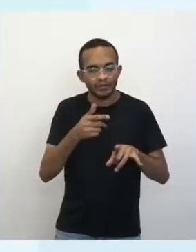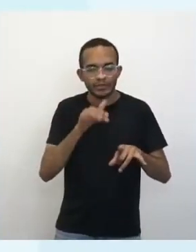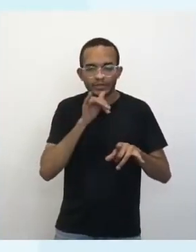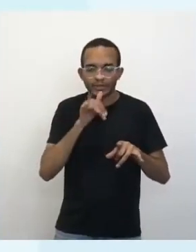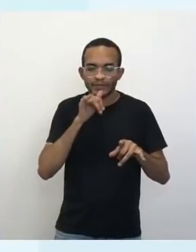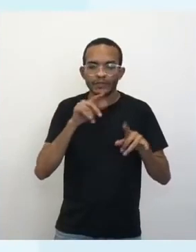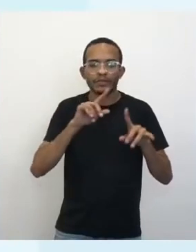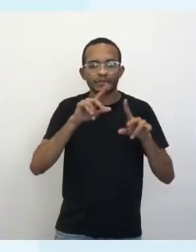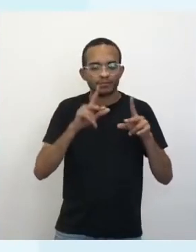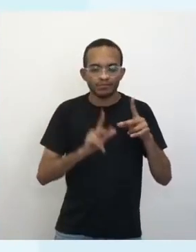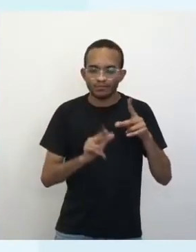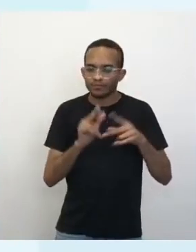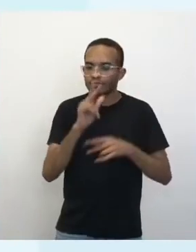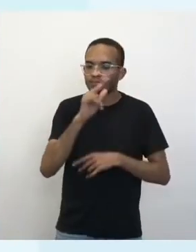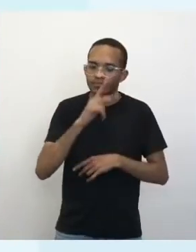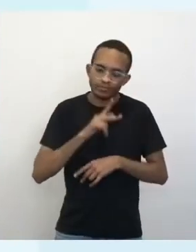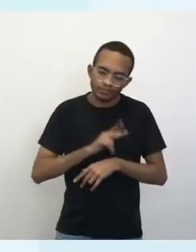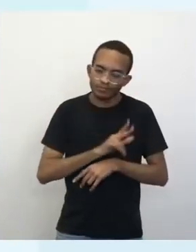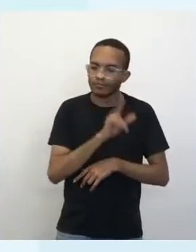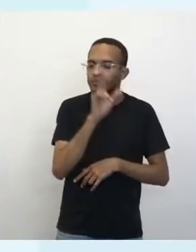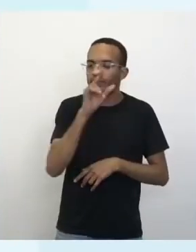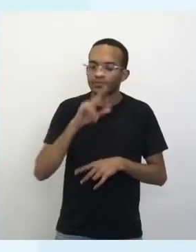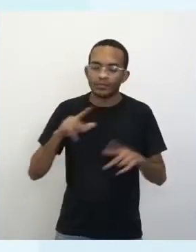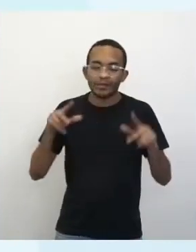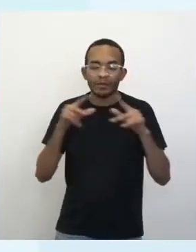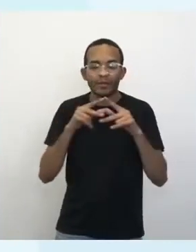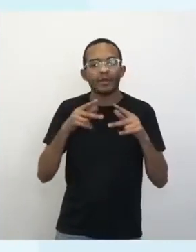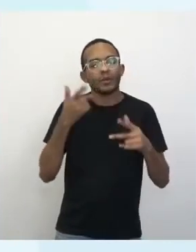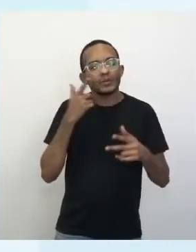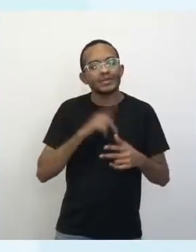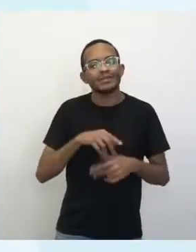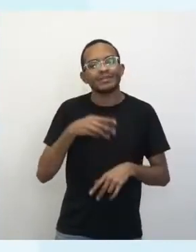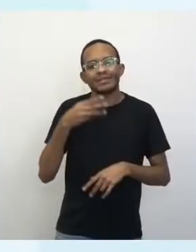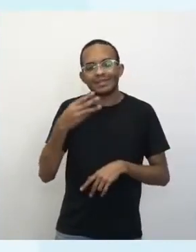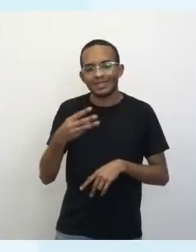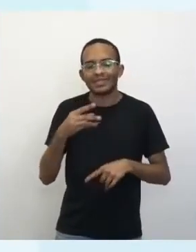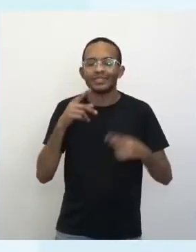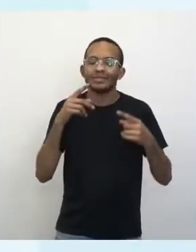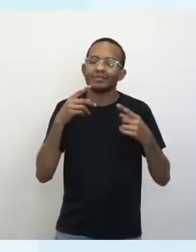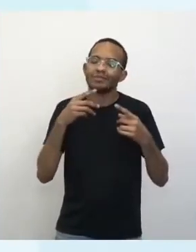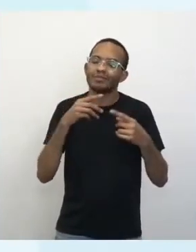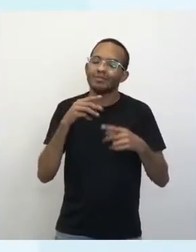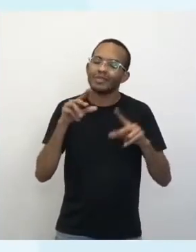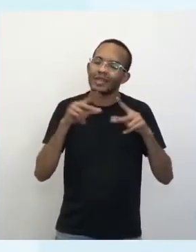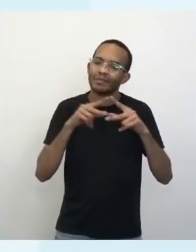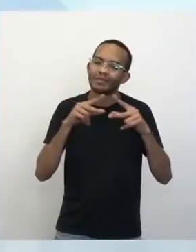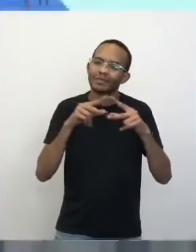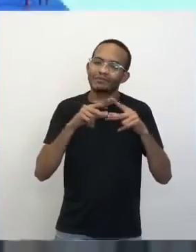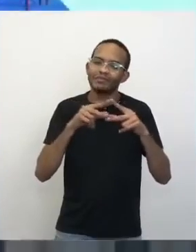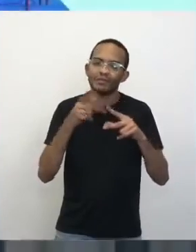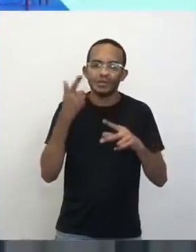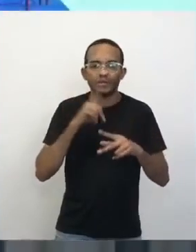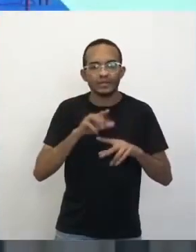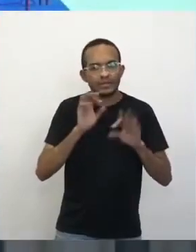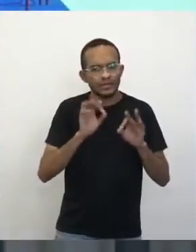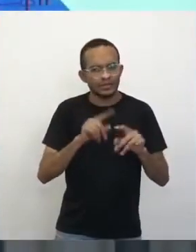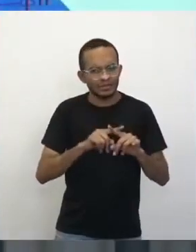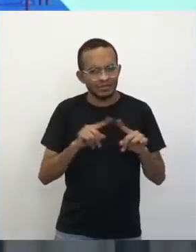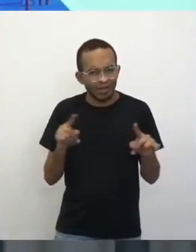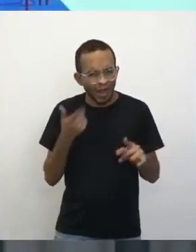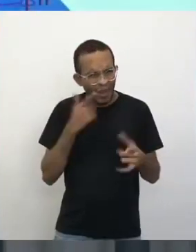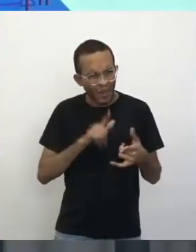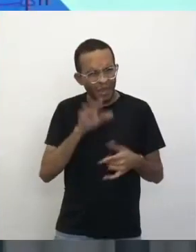uma pirâmide, você vai ver que você consegue formar 3 pirâmides. Certo? Ah, você fala, mas